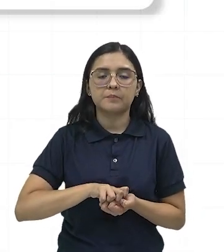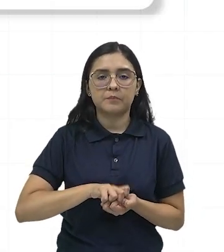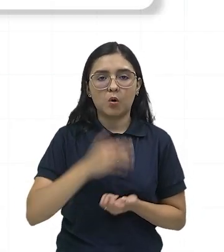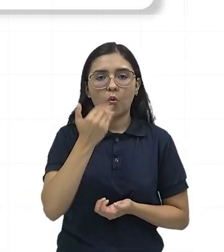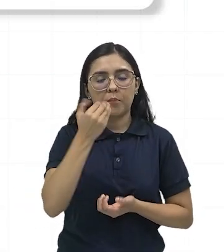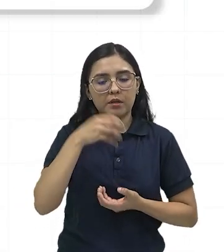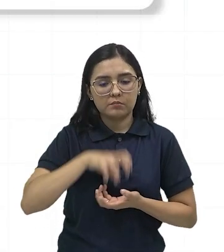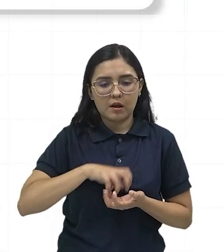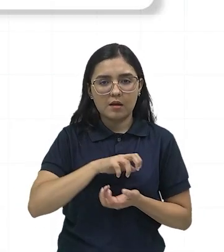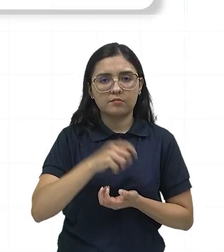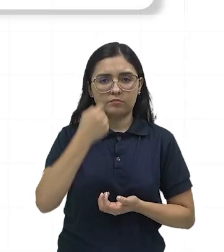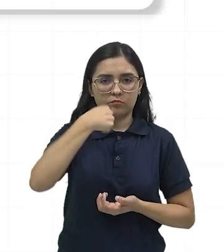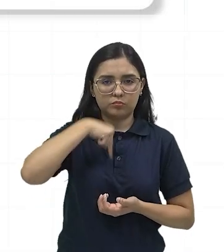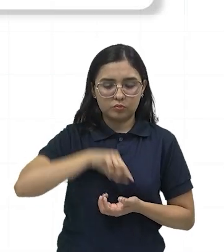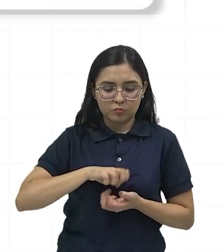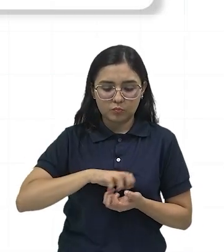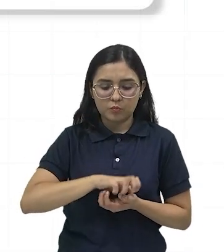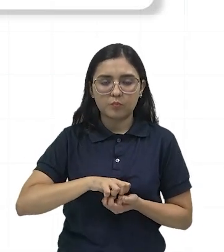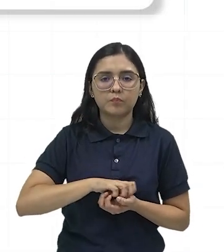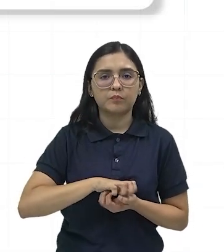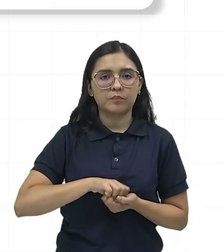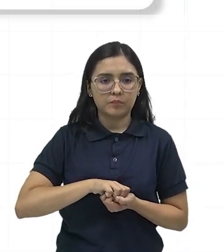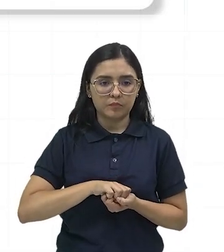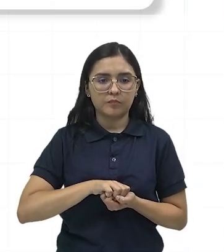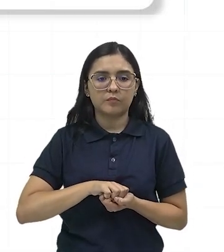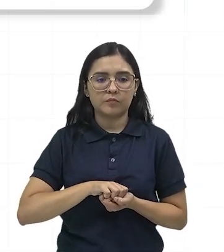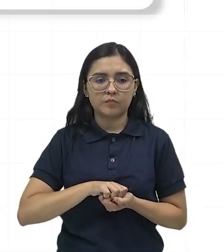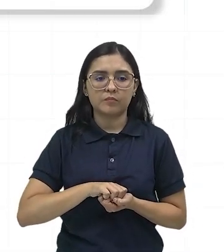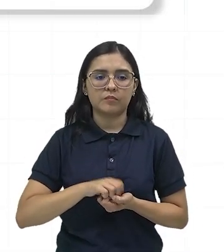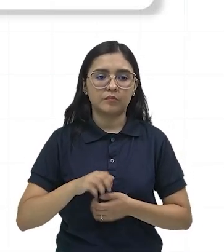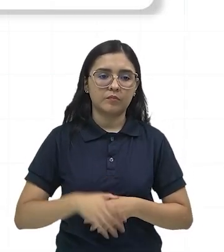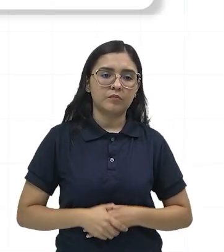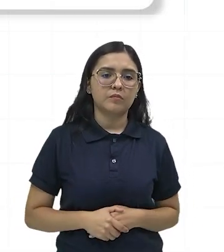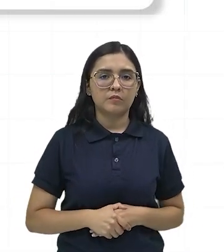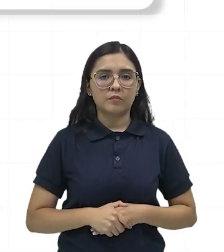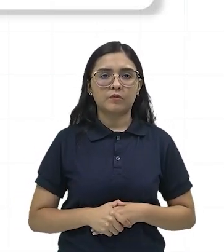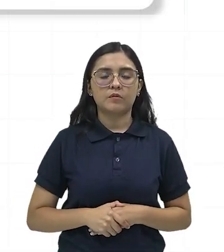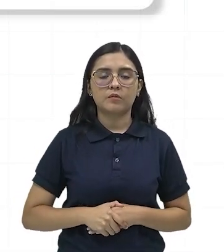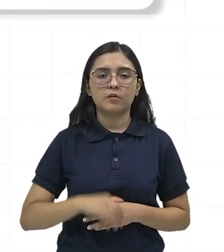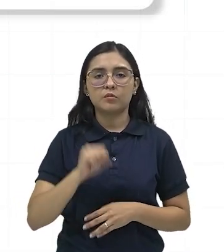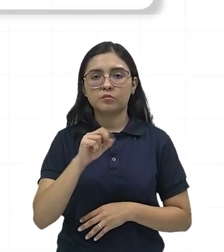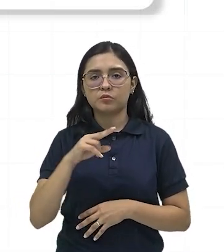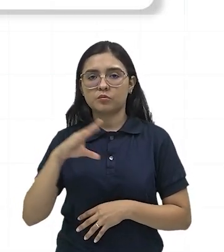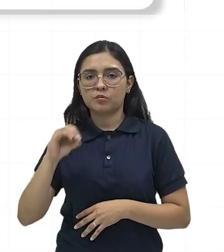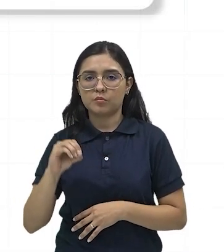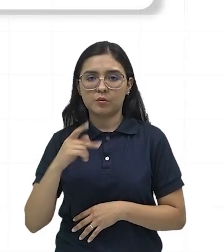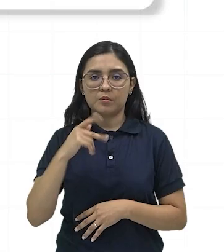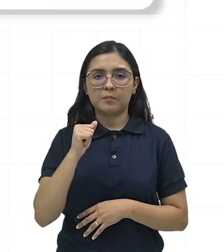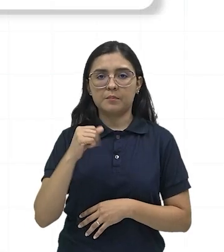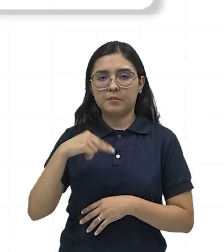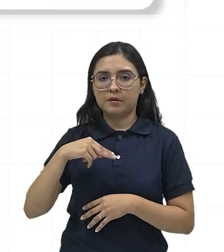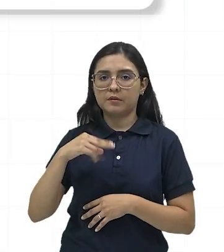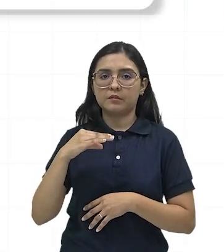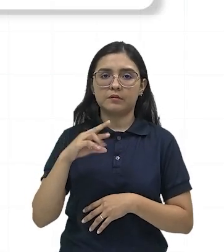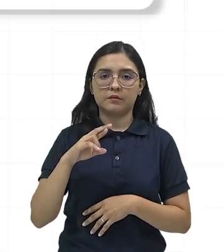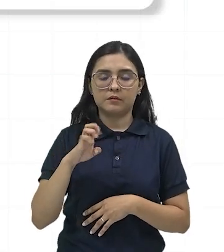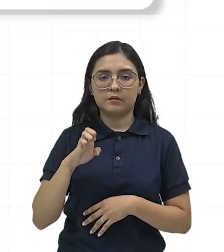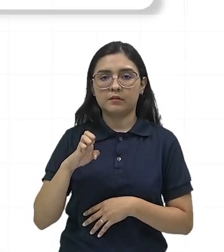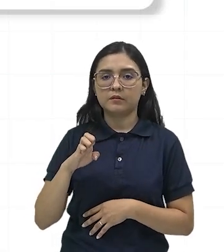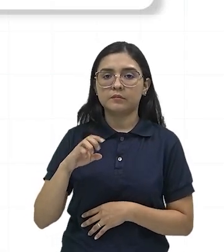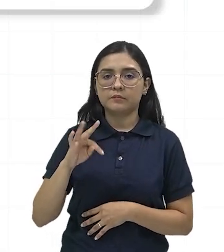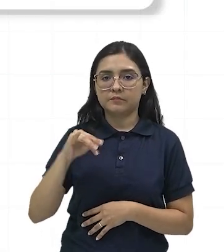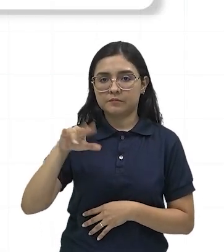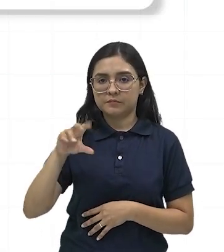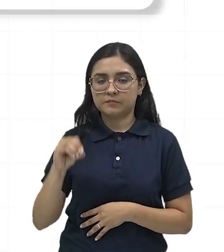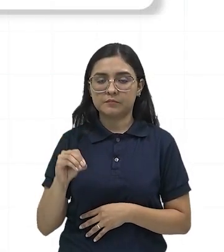alimentos, tá? Então, o suco pancreático, que é o que a gente chama, é produzido pelo pâncreas e